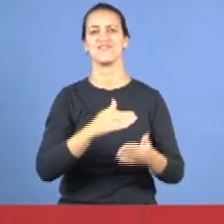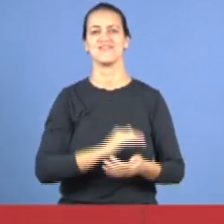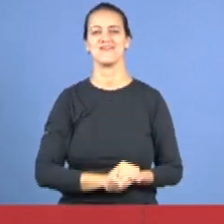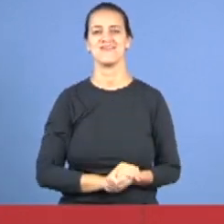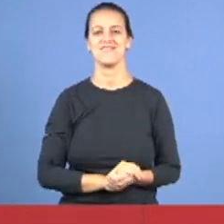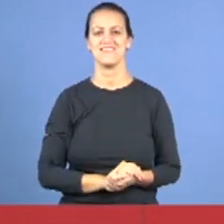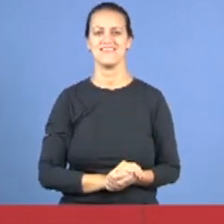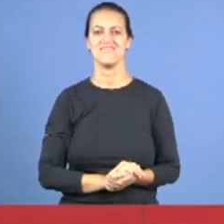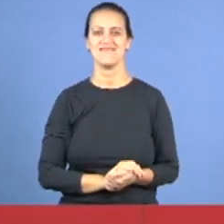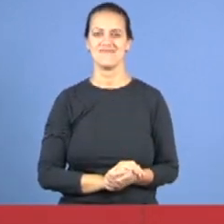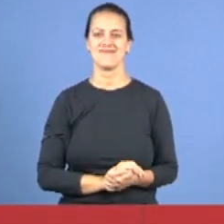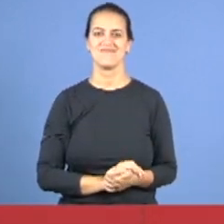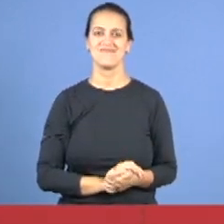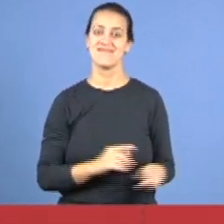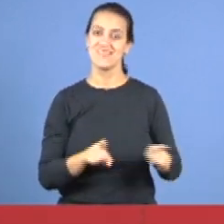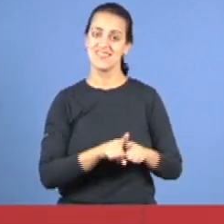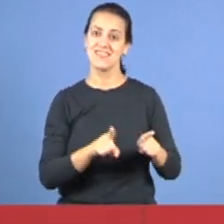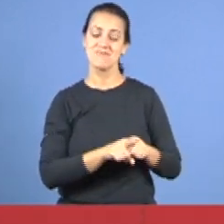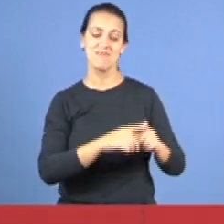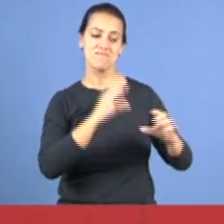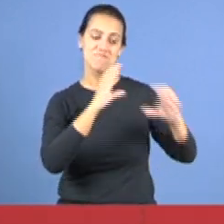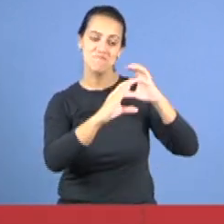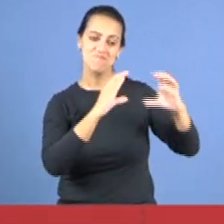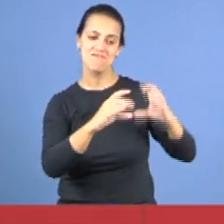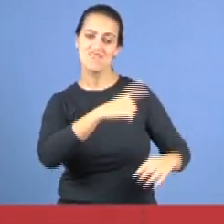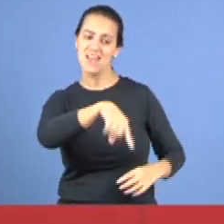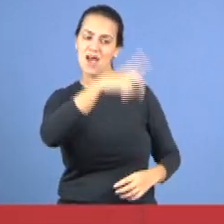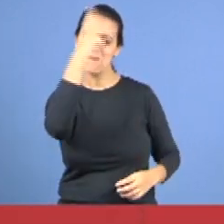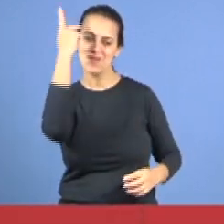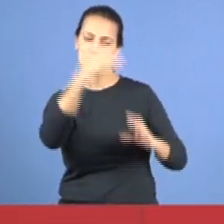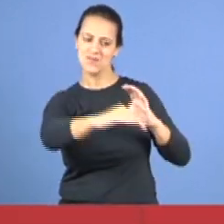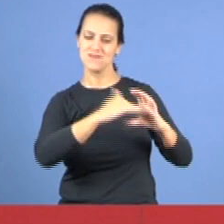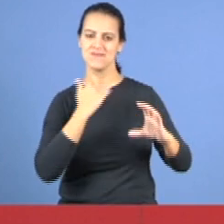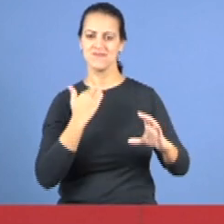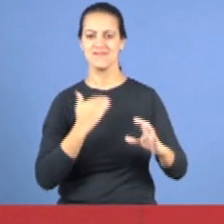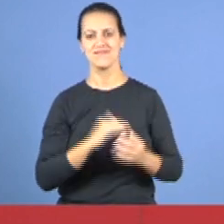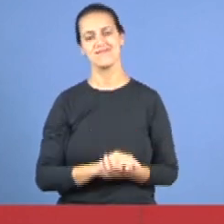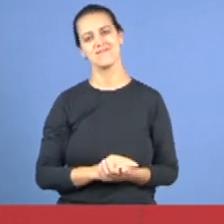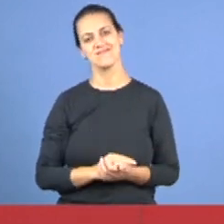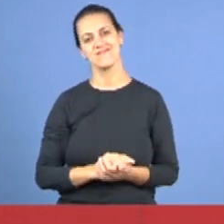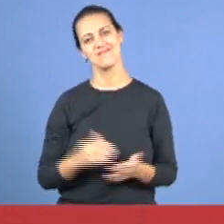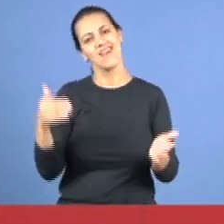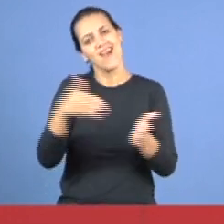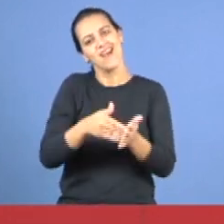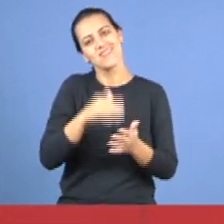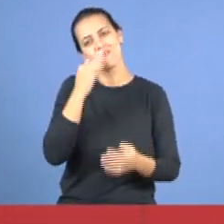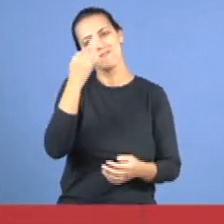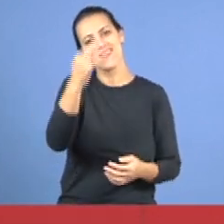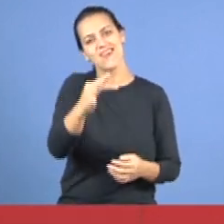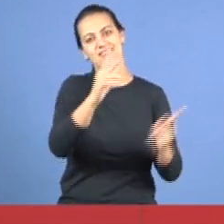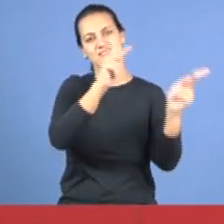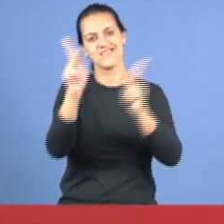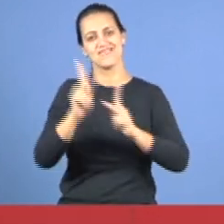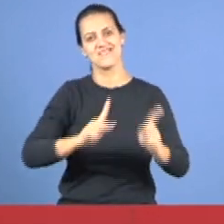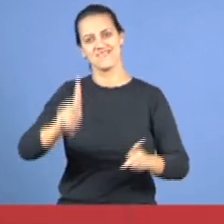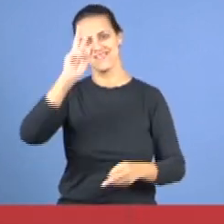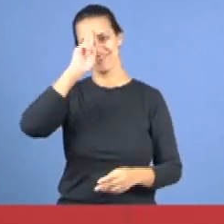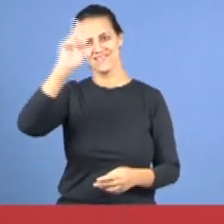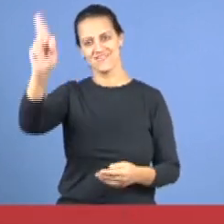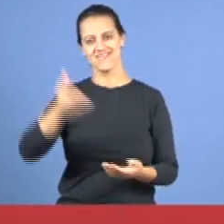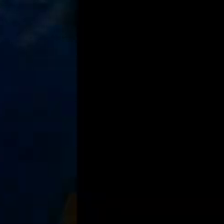mandado as suas contribuições e que tem sido uma grande bênção para nós. Até breve. A paz do Senhor.